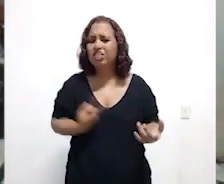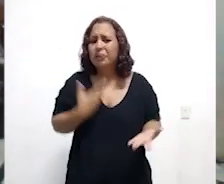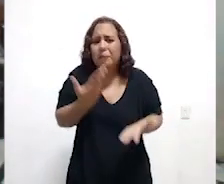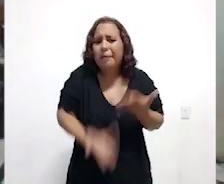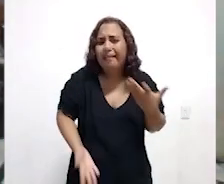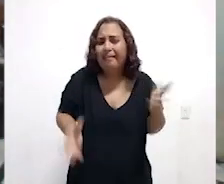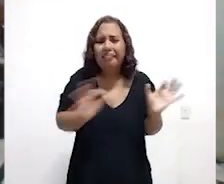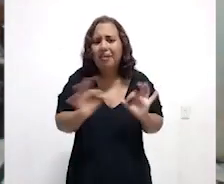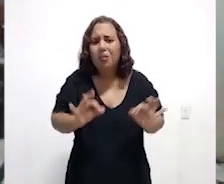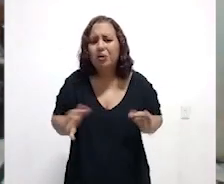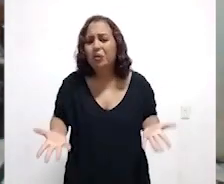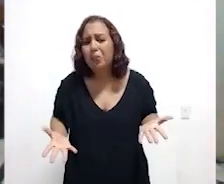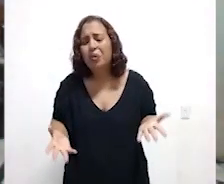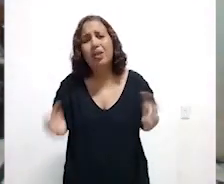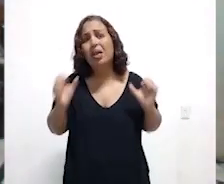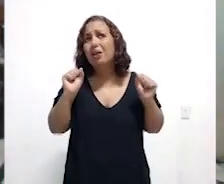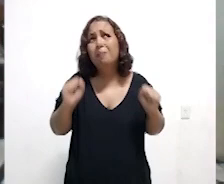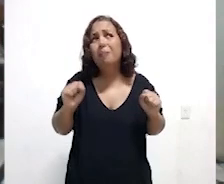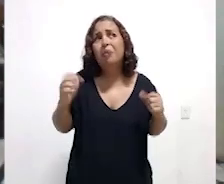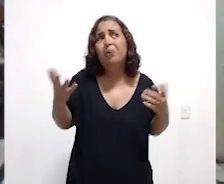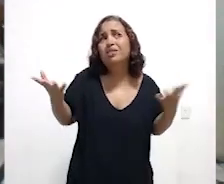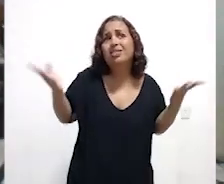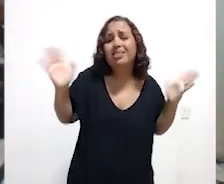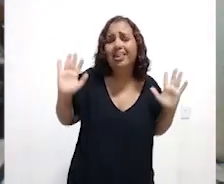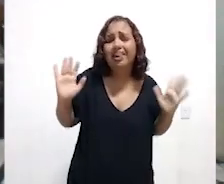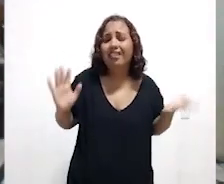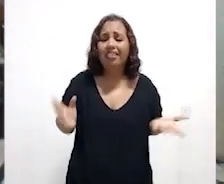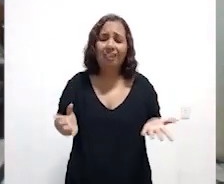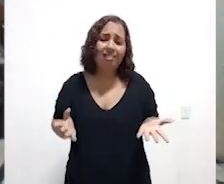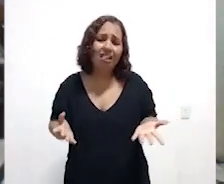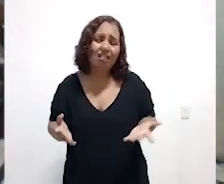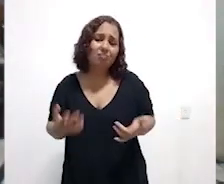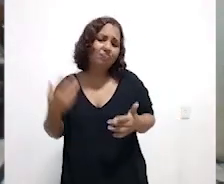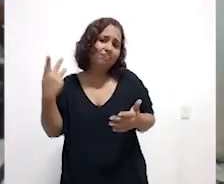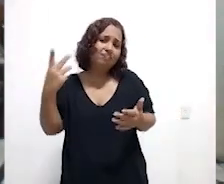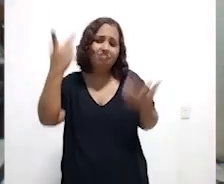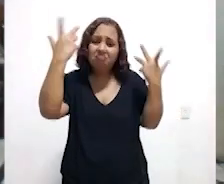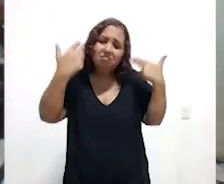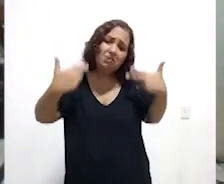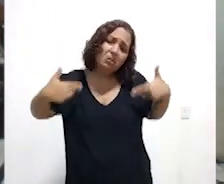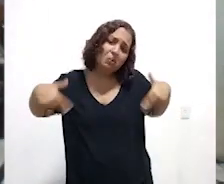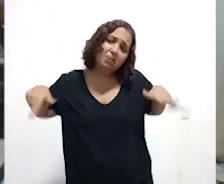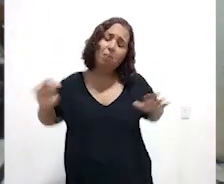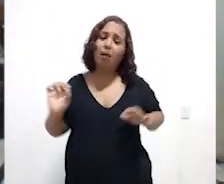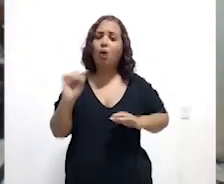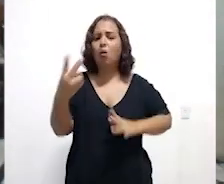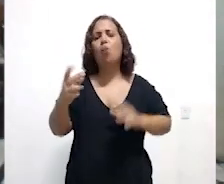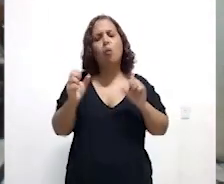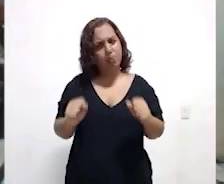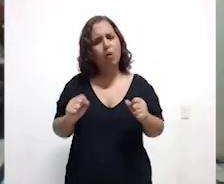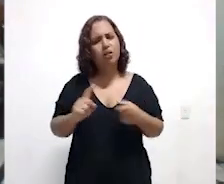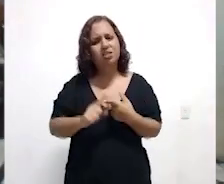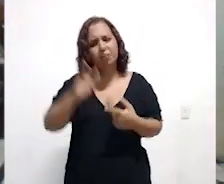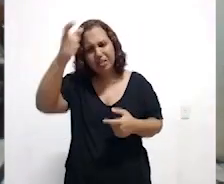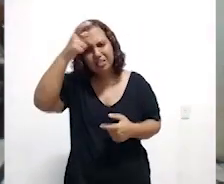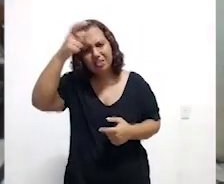Pode ser coincidência, mas pode ser também, não é? O diabo.